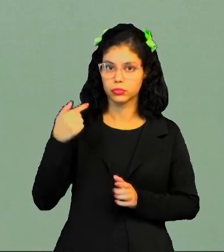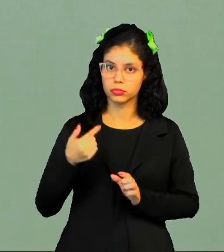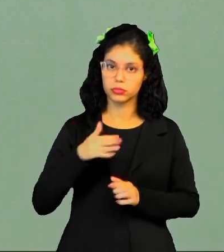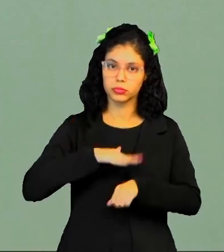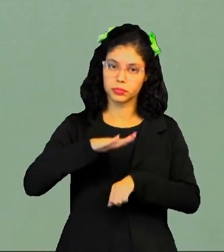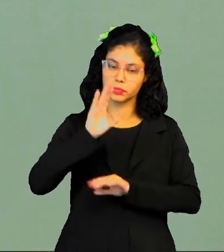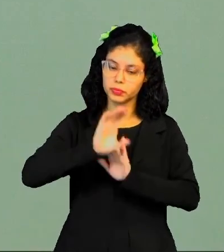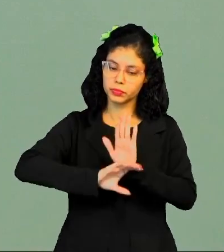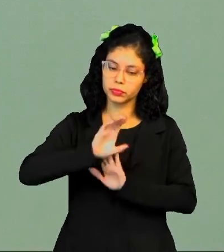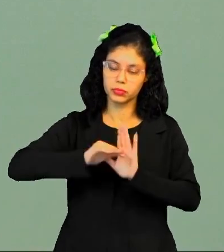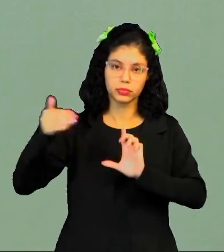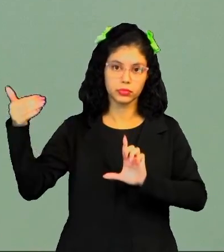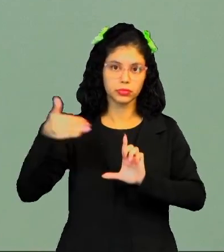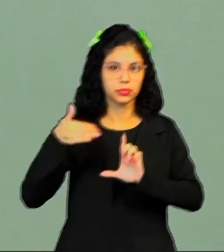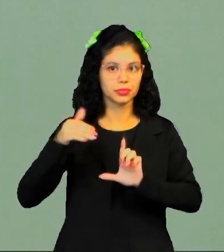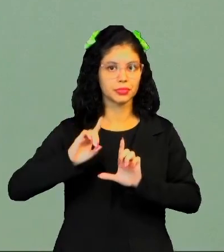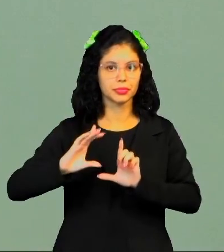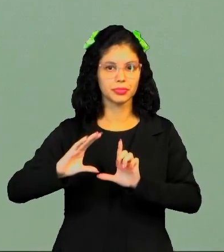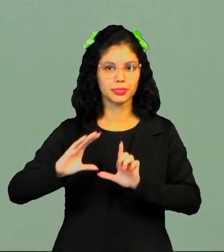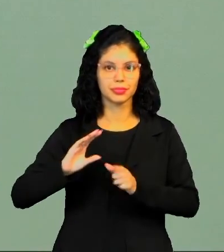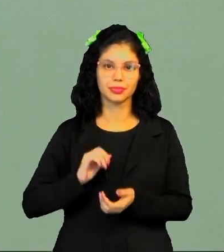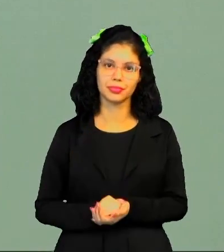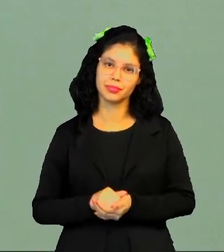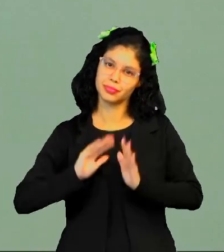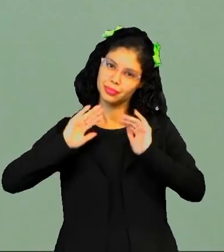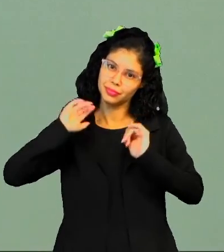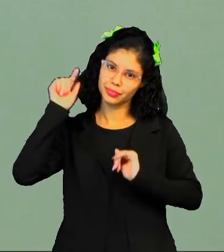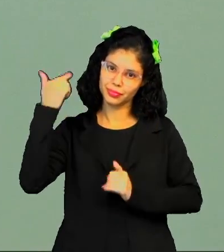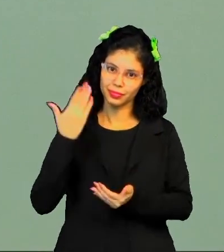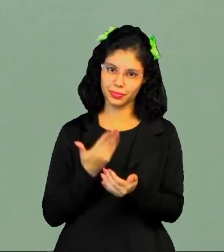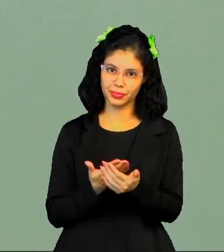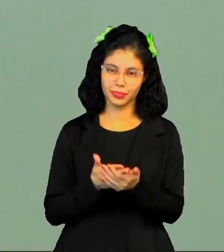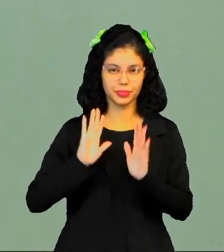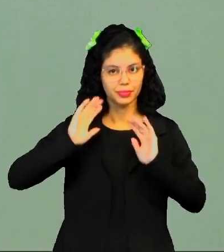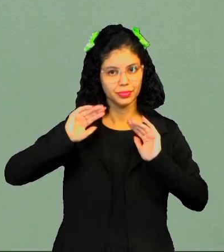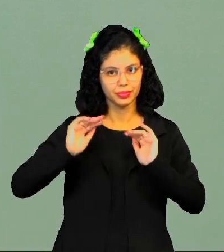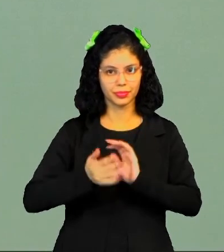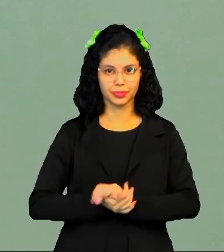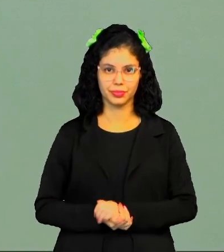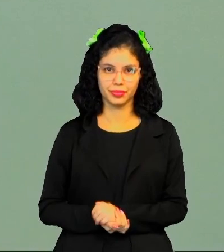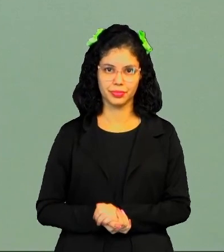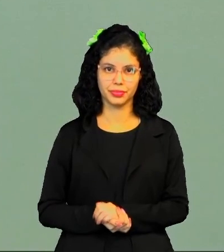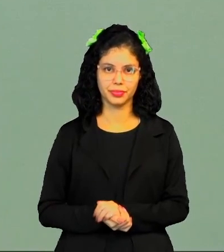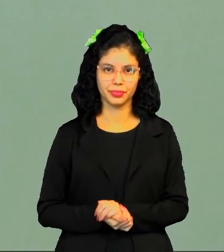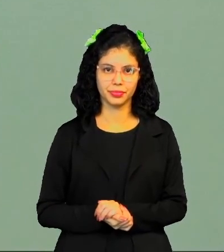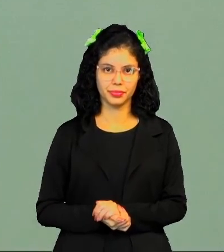a esse e demais conteúdos, acesse a plataforma Eduque. Até a próxima aula. Tchau, tchau!